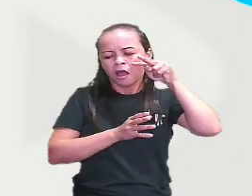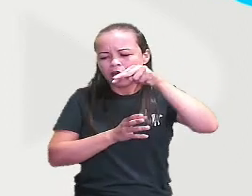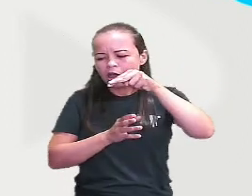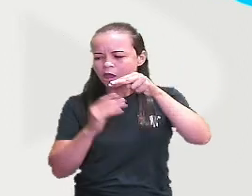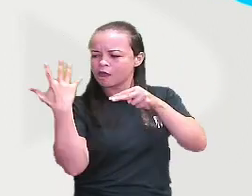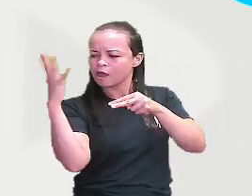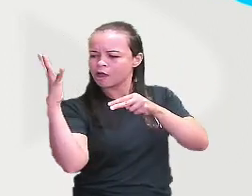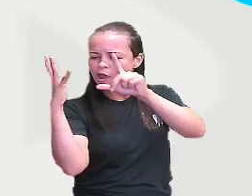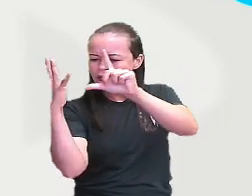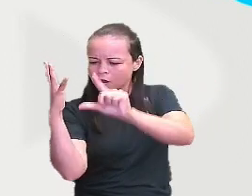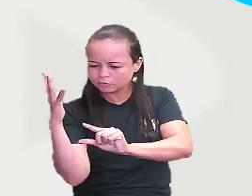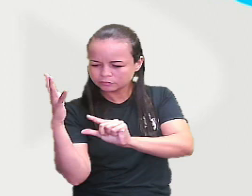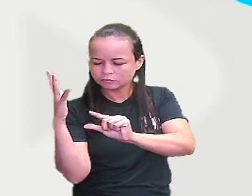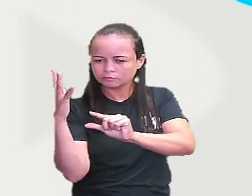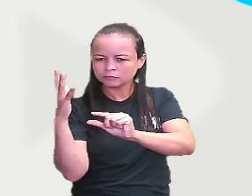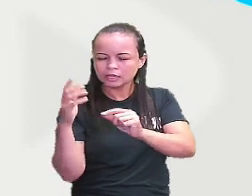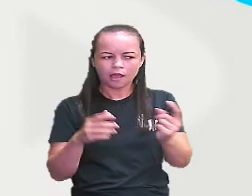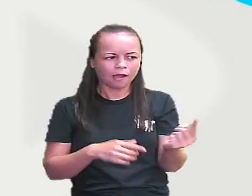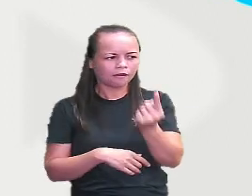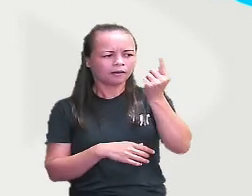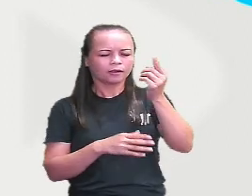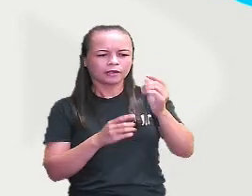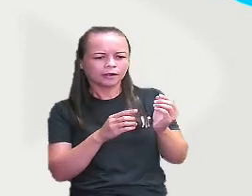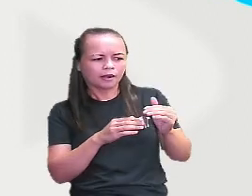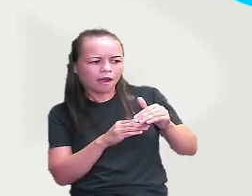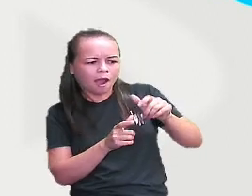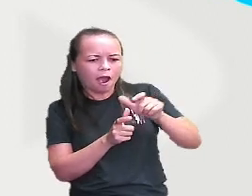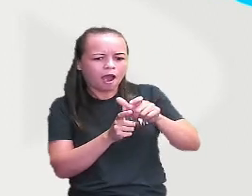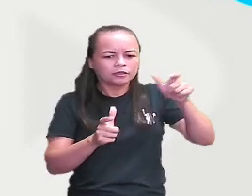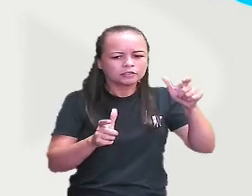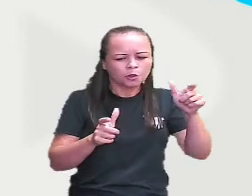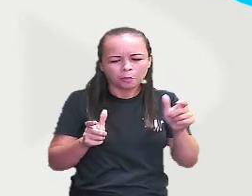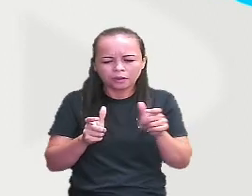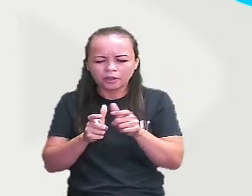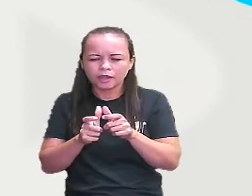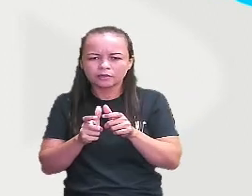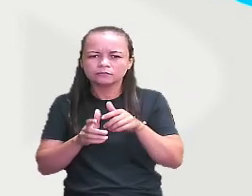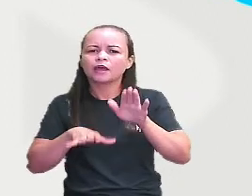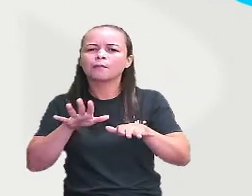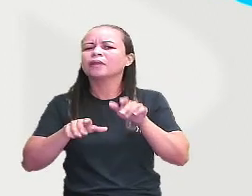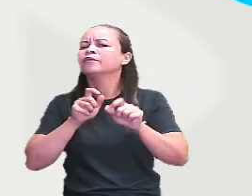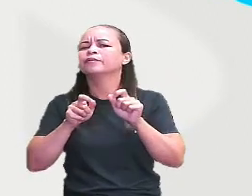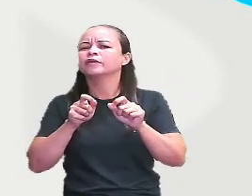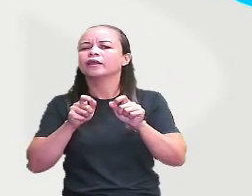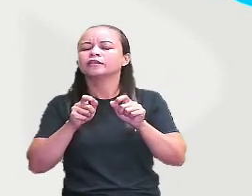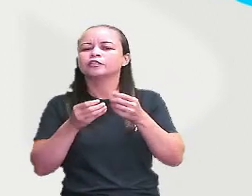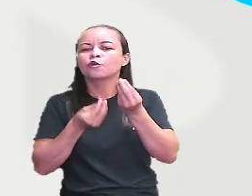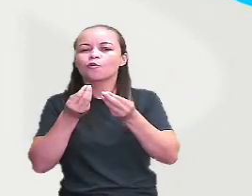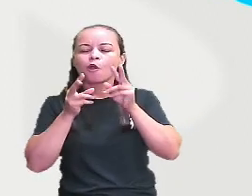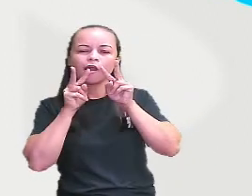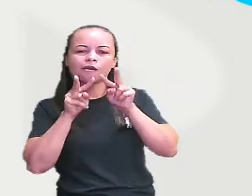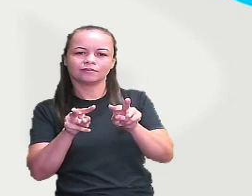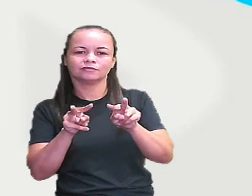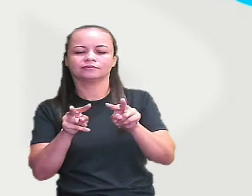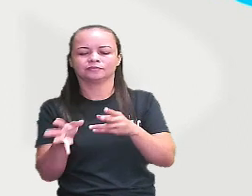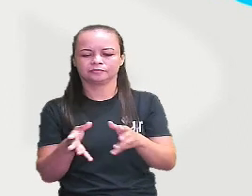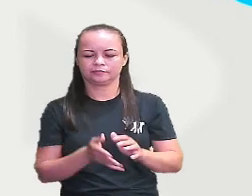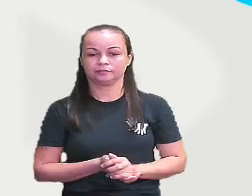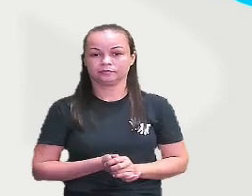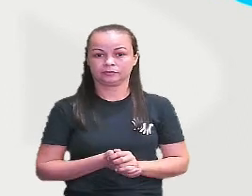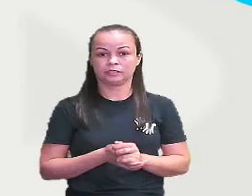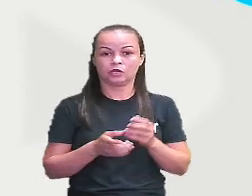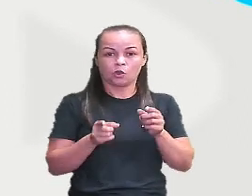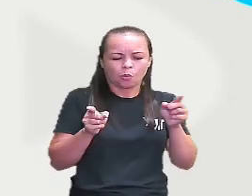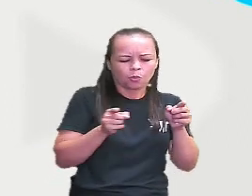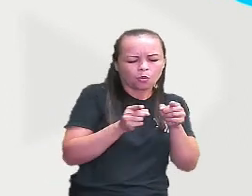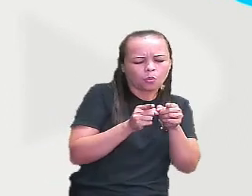Grande ou pequena? Depende do quê? Depende do jeito que a gente vê. Curto e comprido, bom e